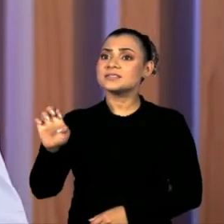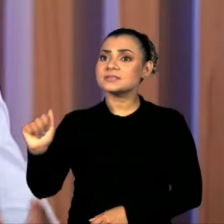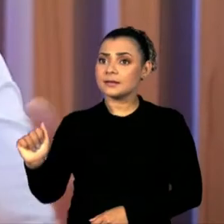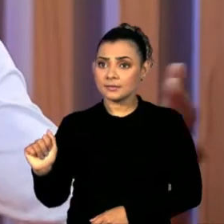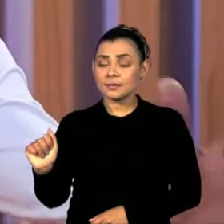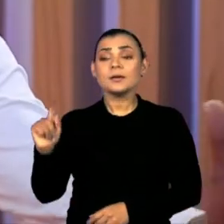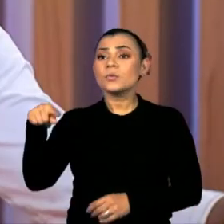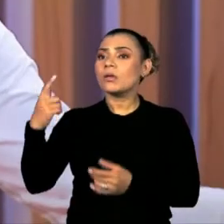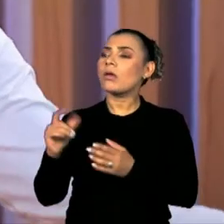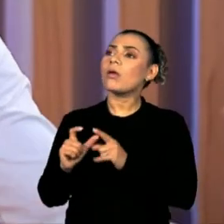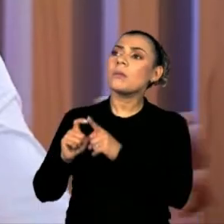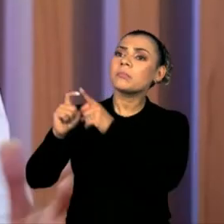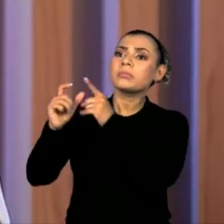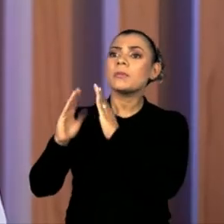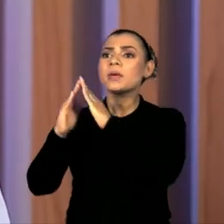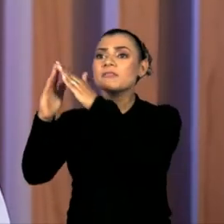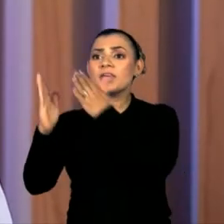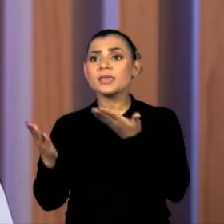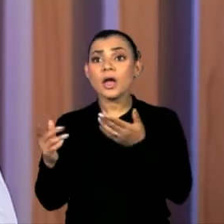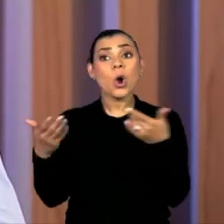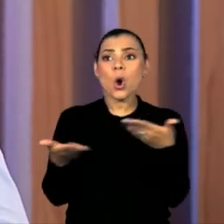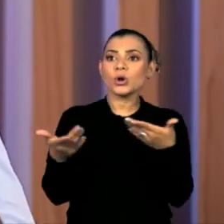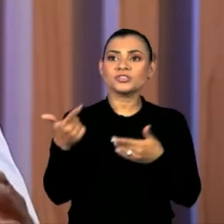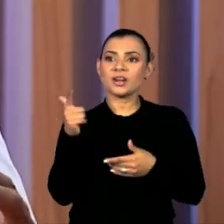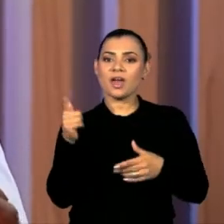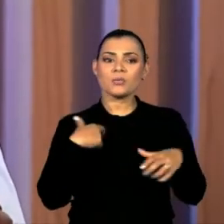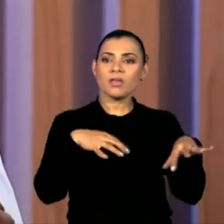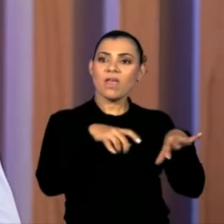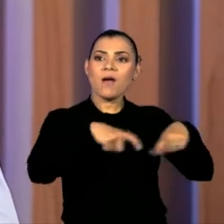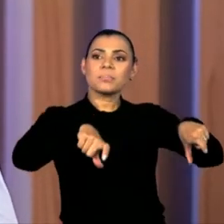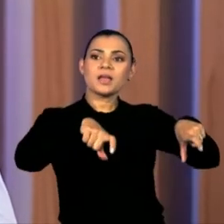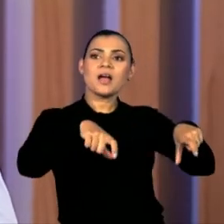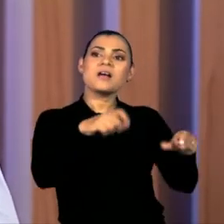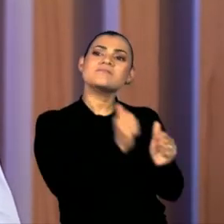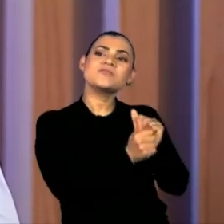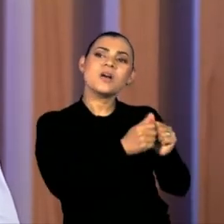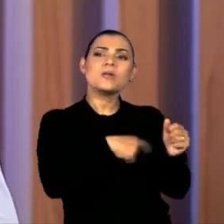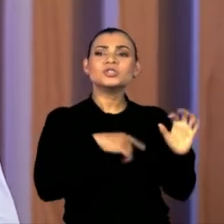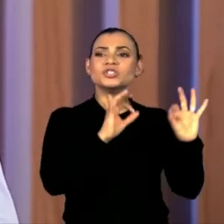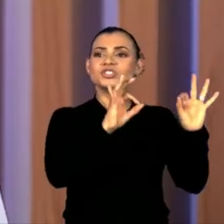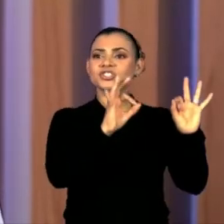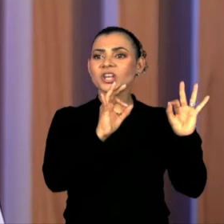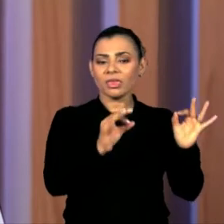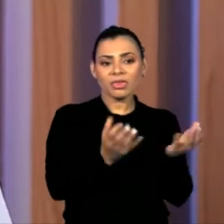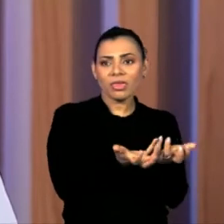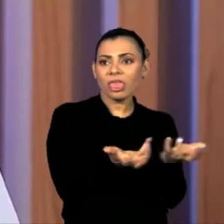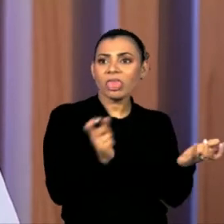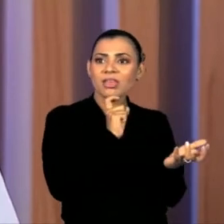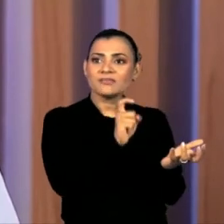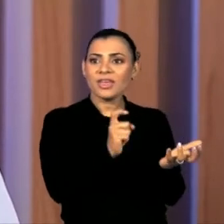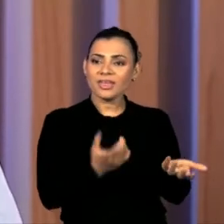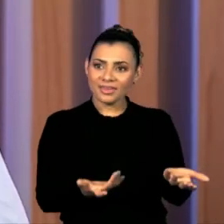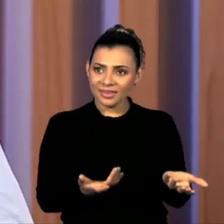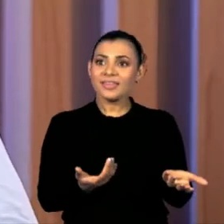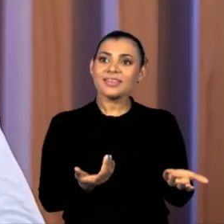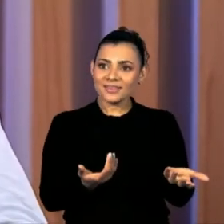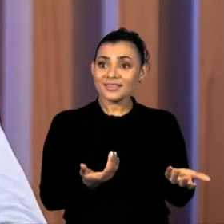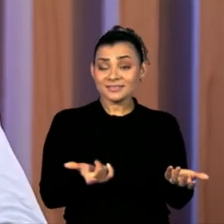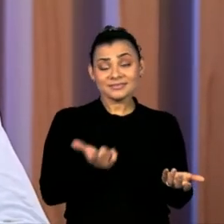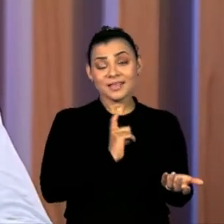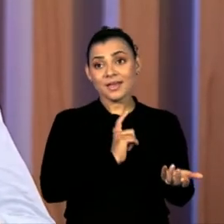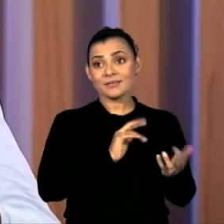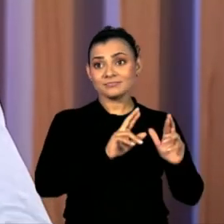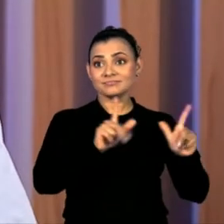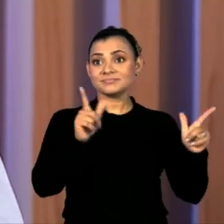não hoje a gente tem comido society e tal totalmente diferente né então por isso que o nível